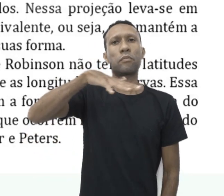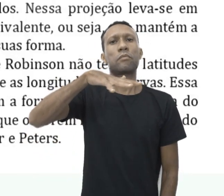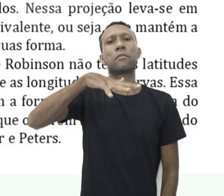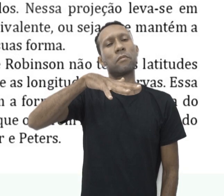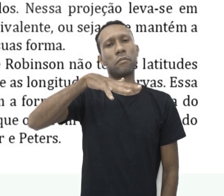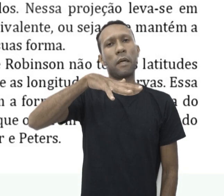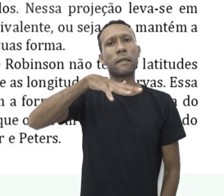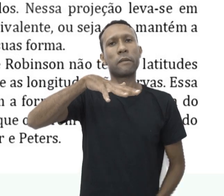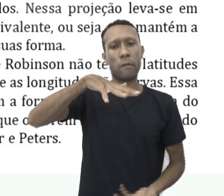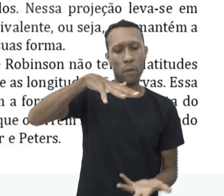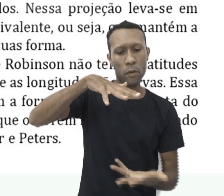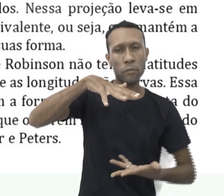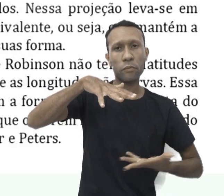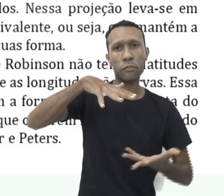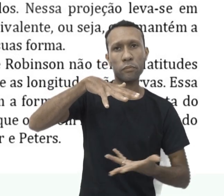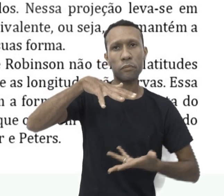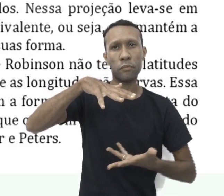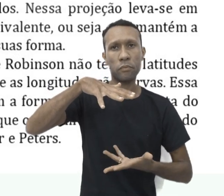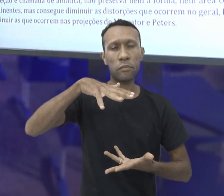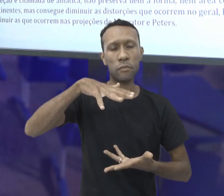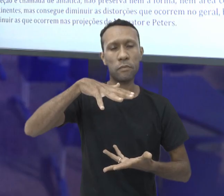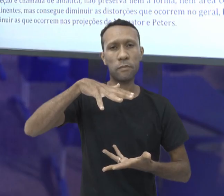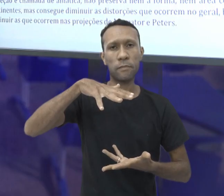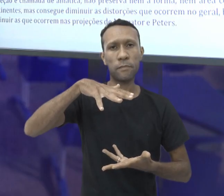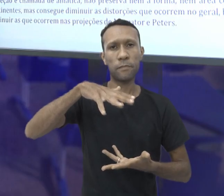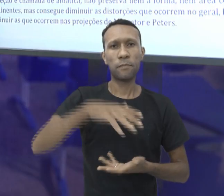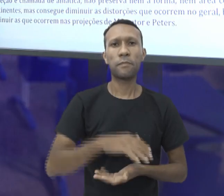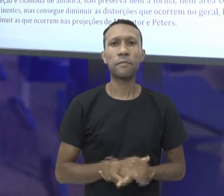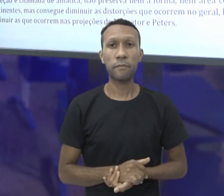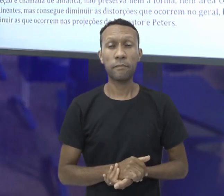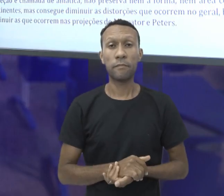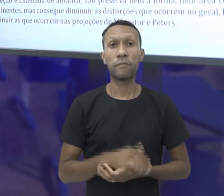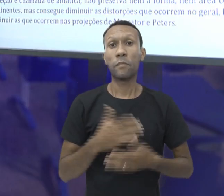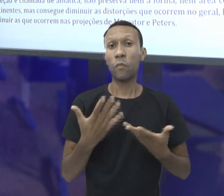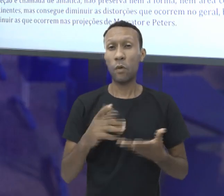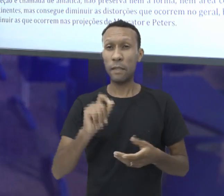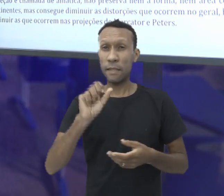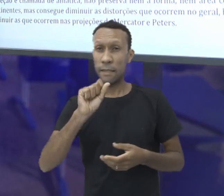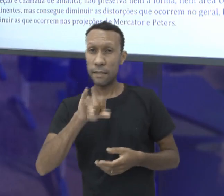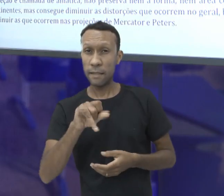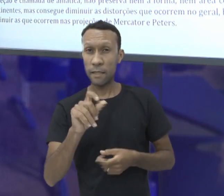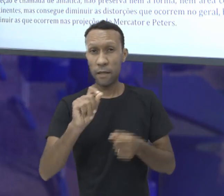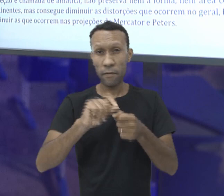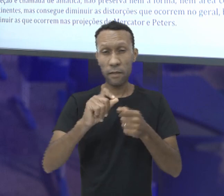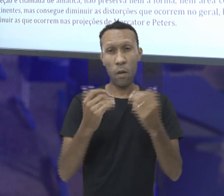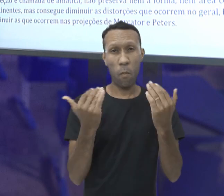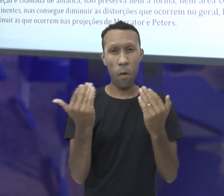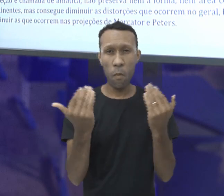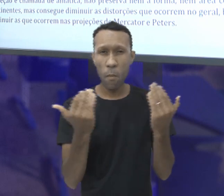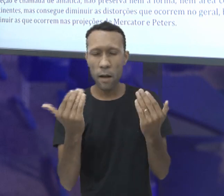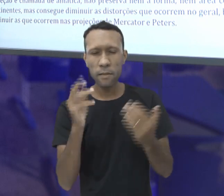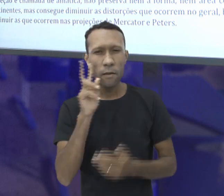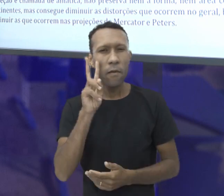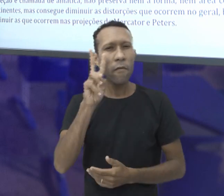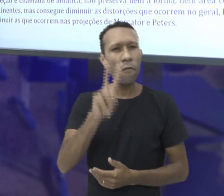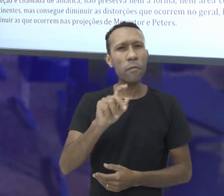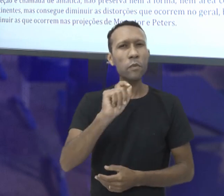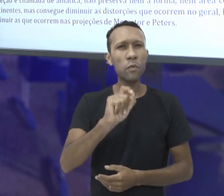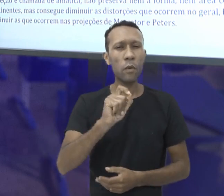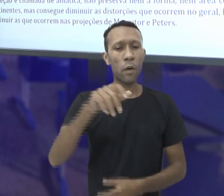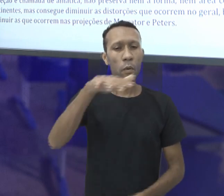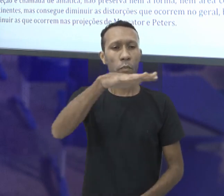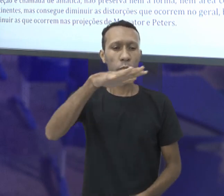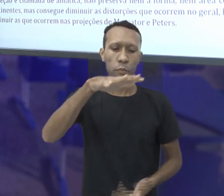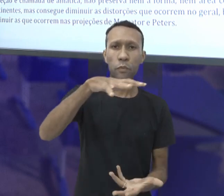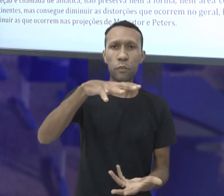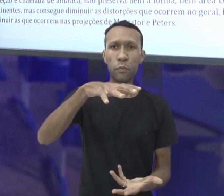continentes, considerando as formas dos continentes. Quando comparamos com Peters, vemos que os continentes